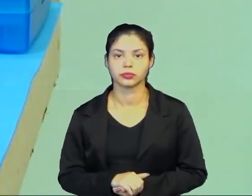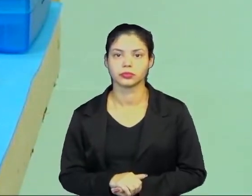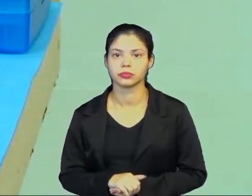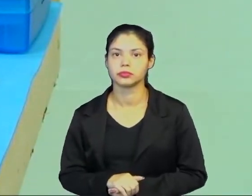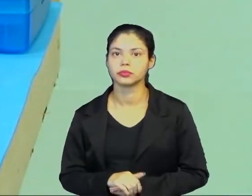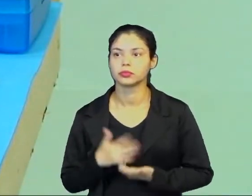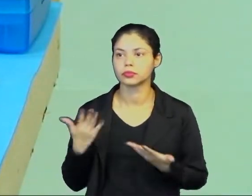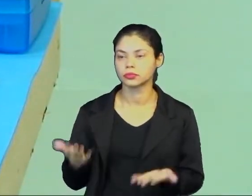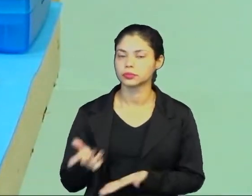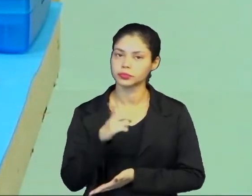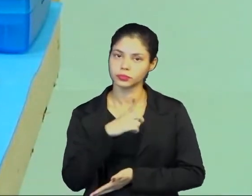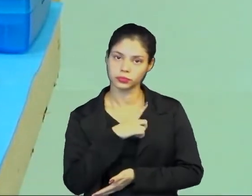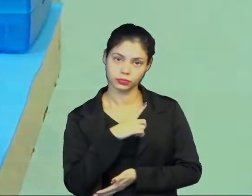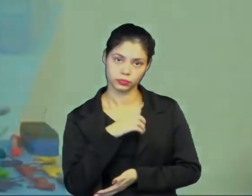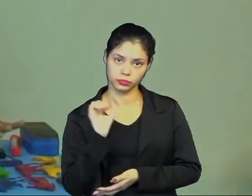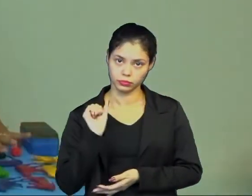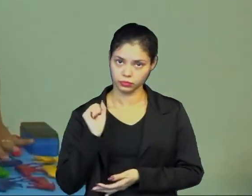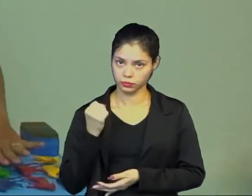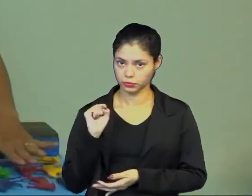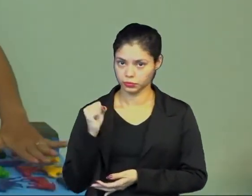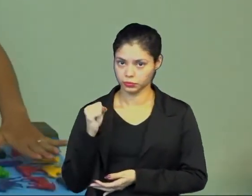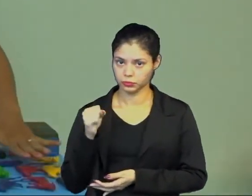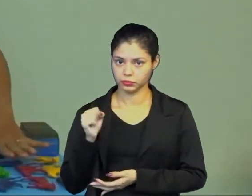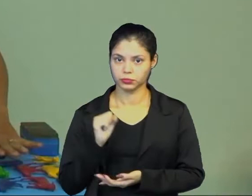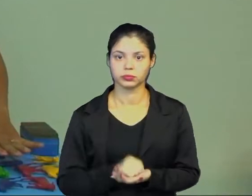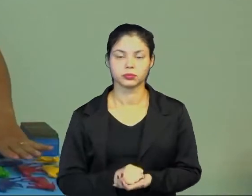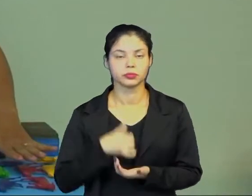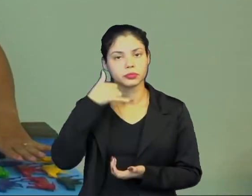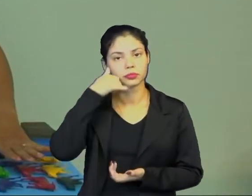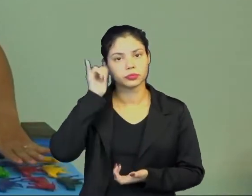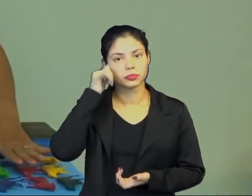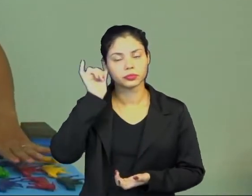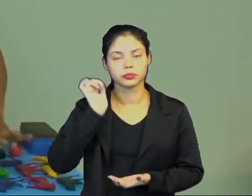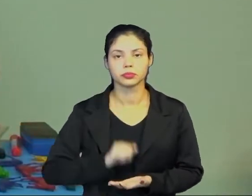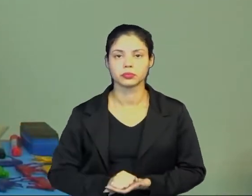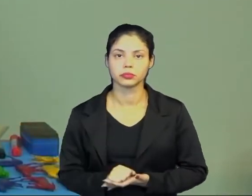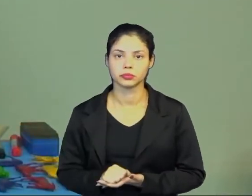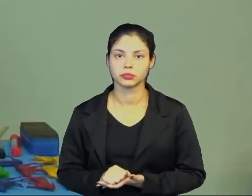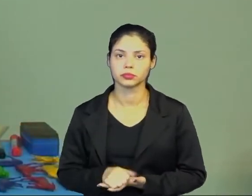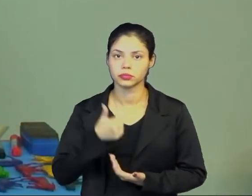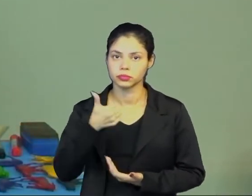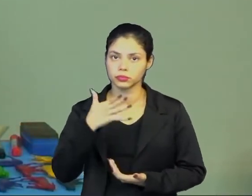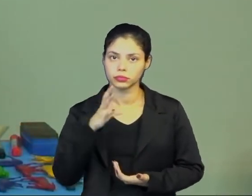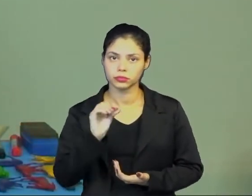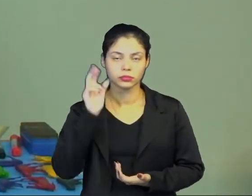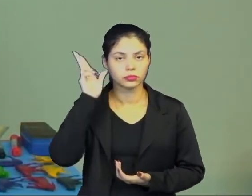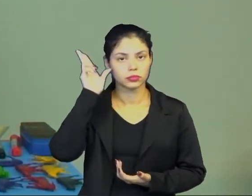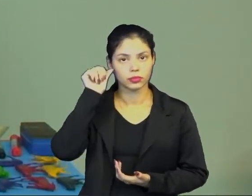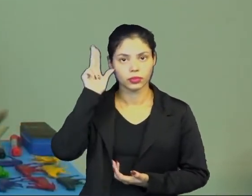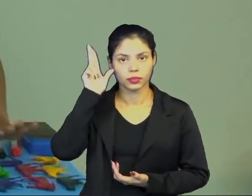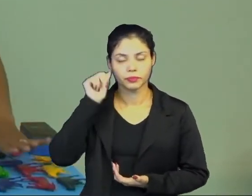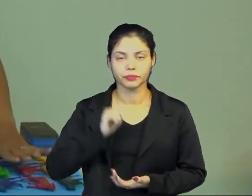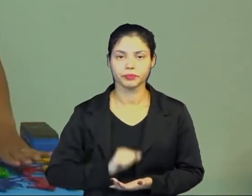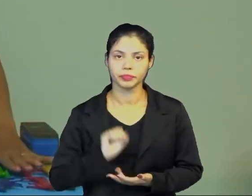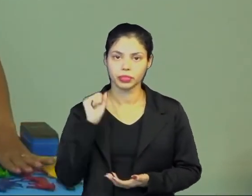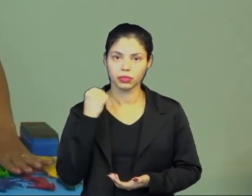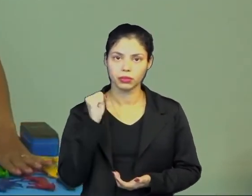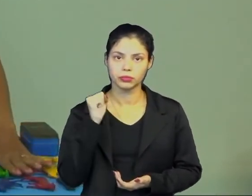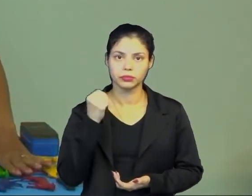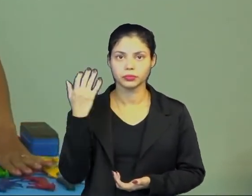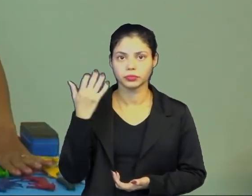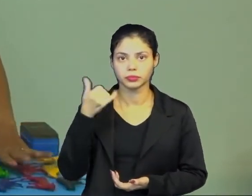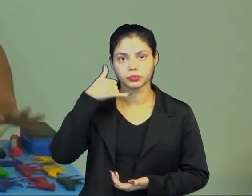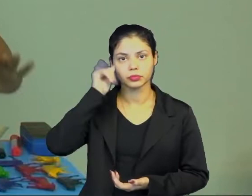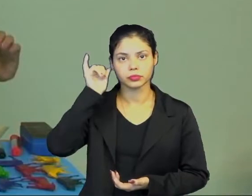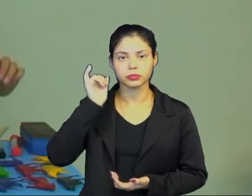8. Então, eu tenho 8 bois, 10 cavalos e